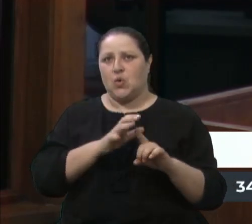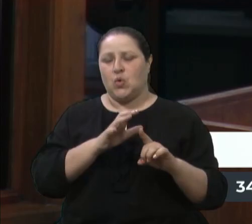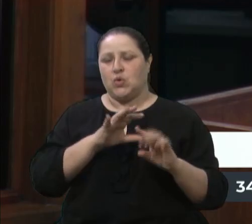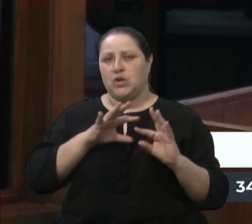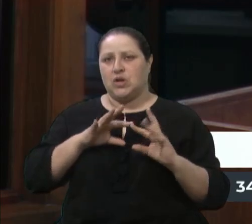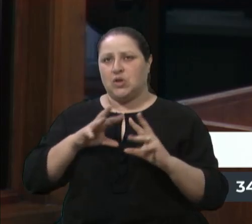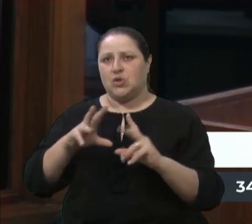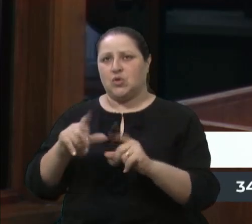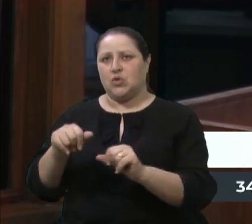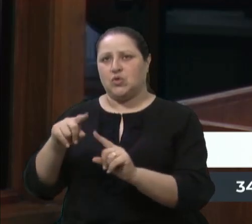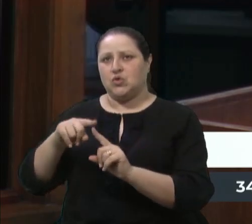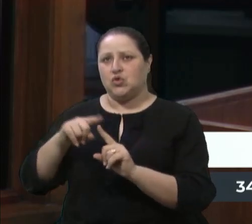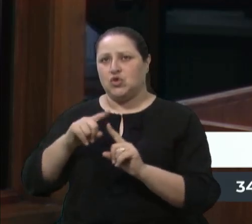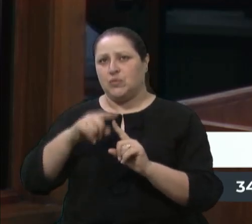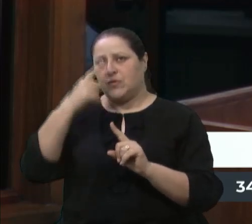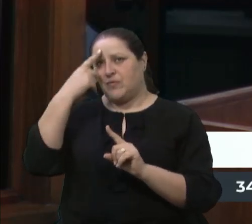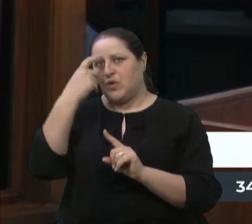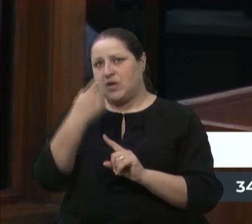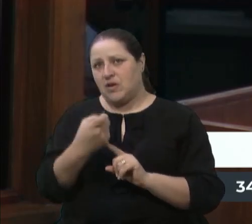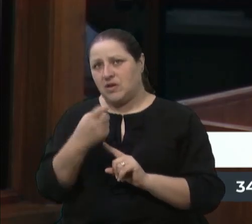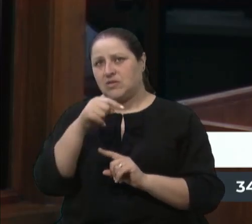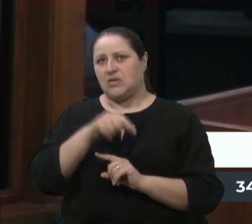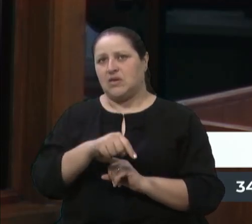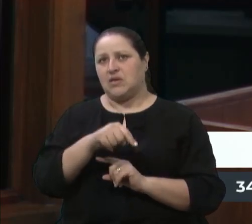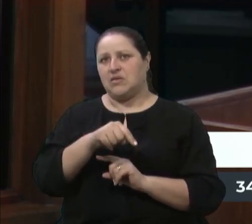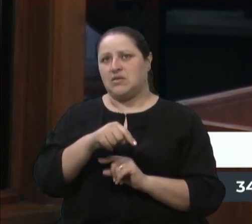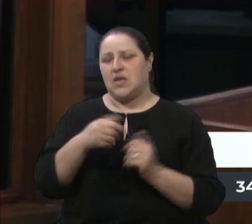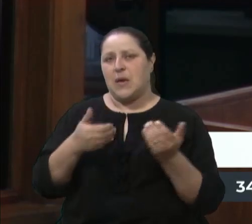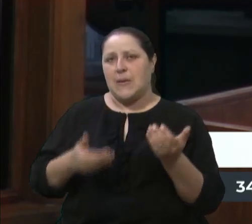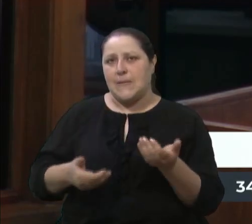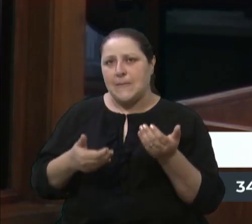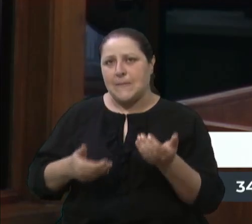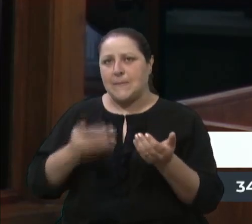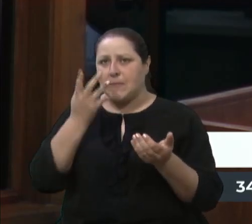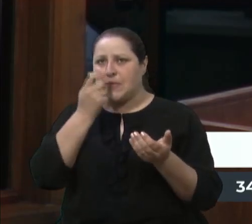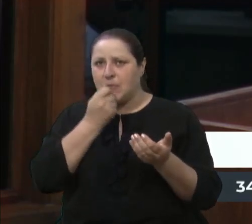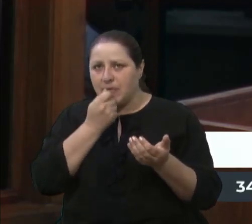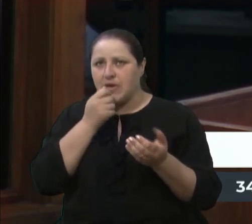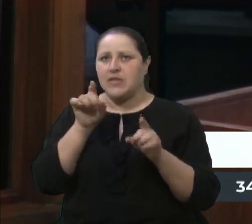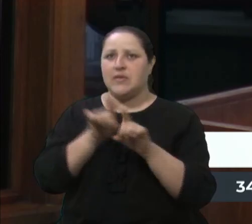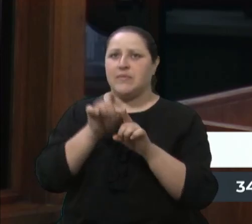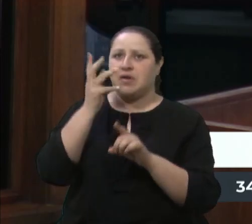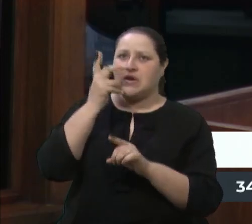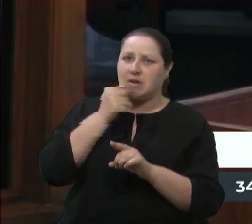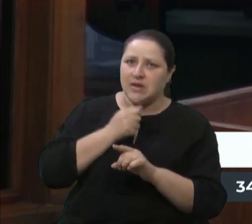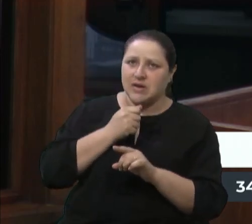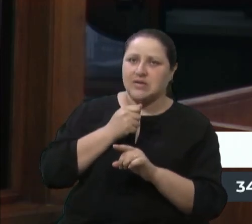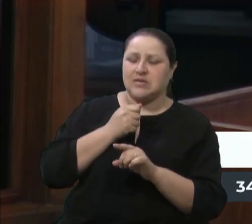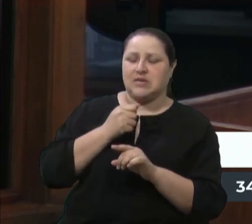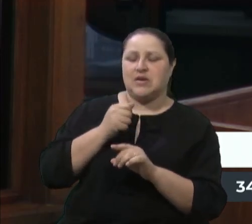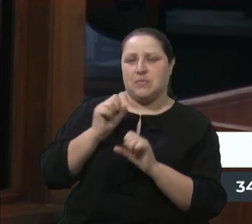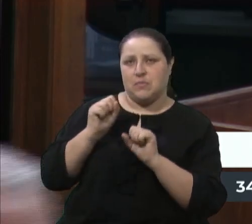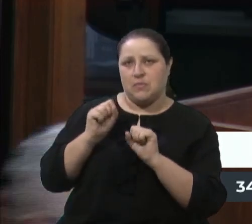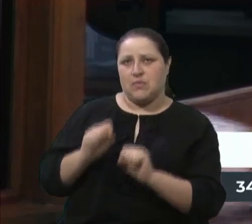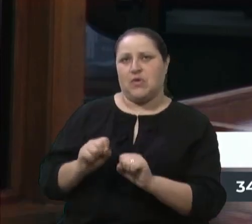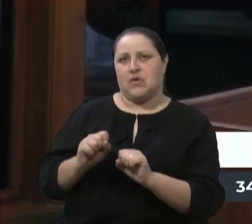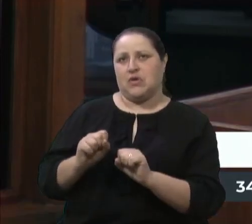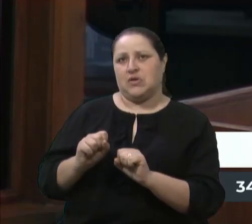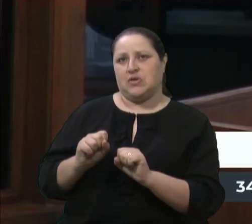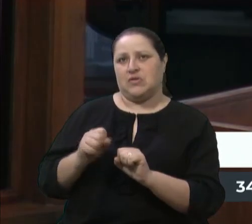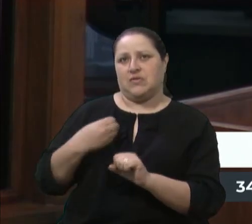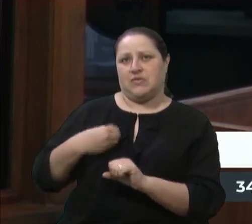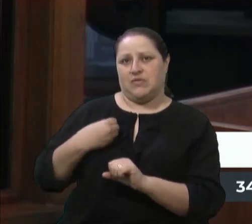de violência que esses bebês e essas crianças possam ser submetidas. Uma